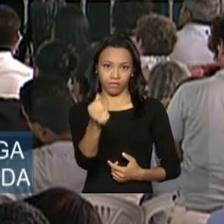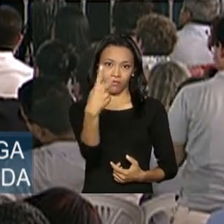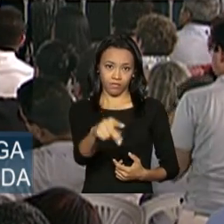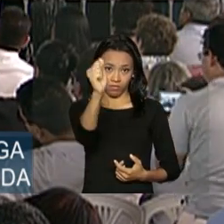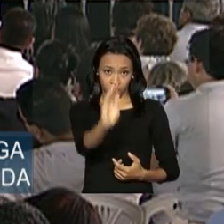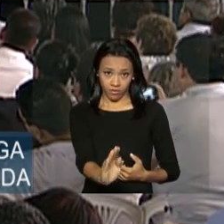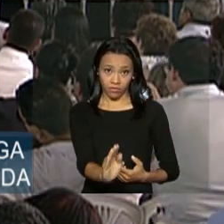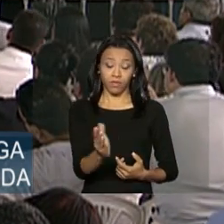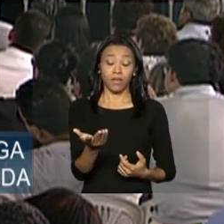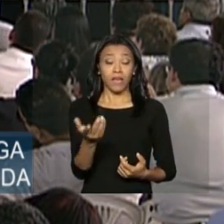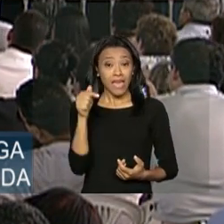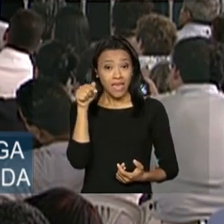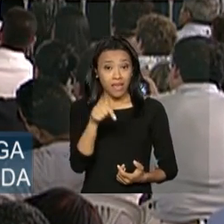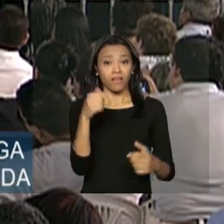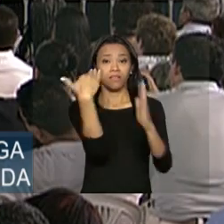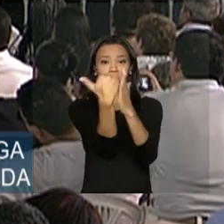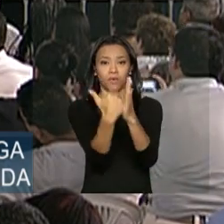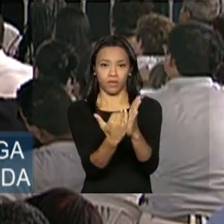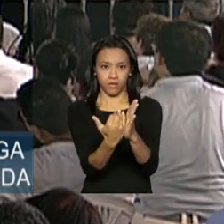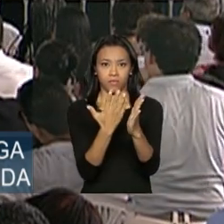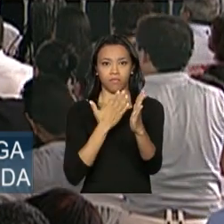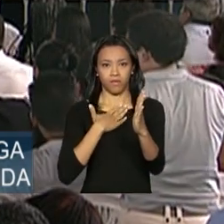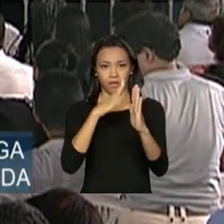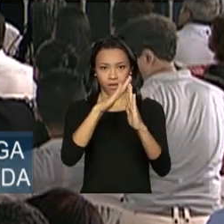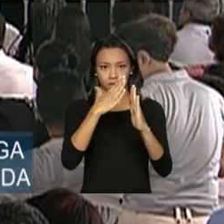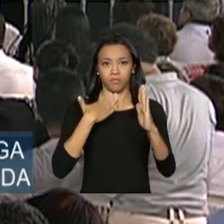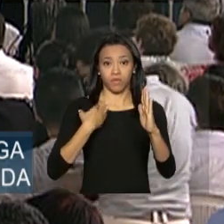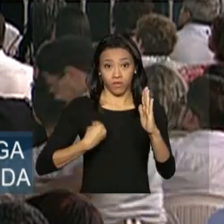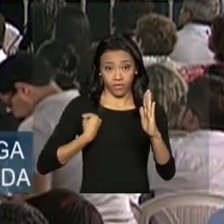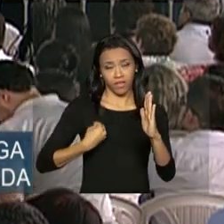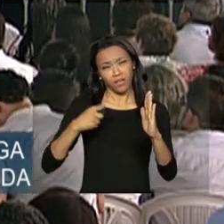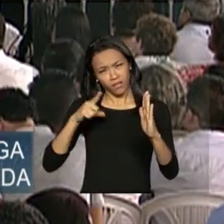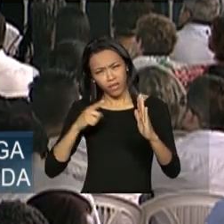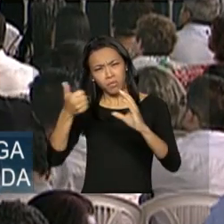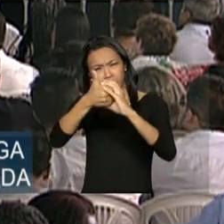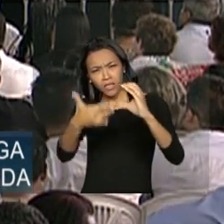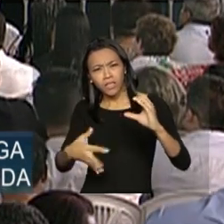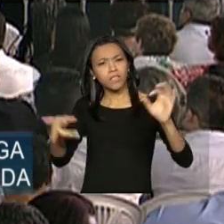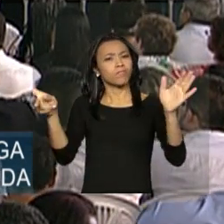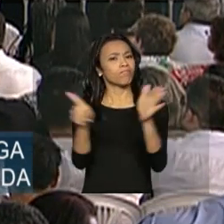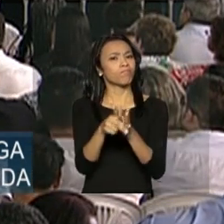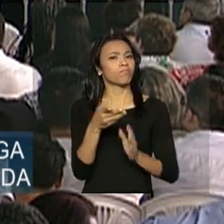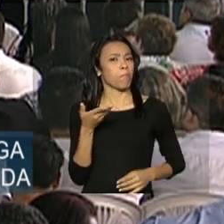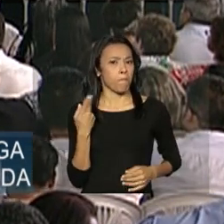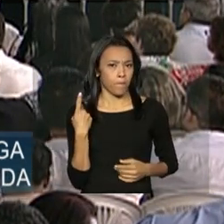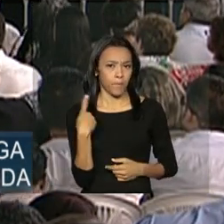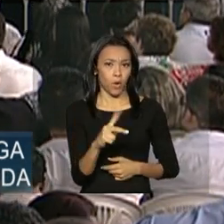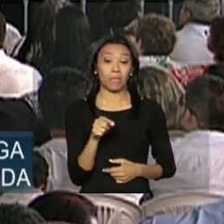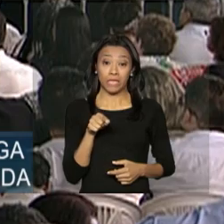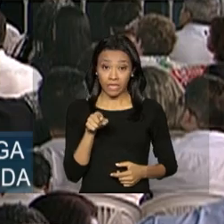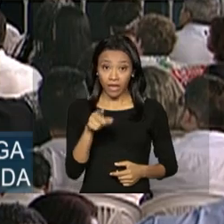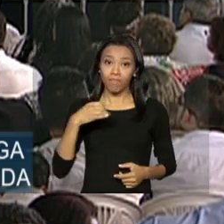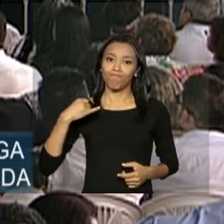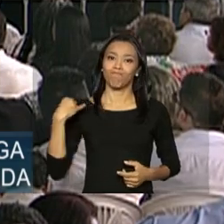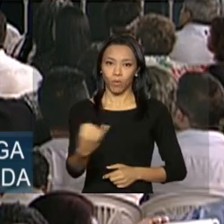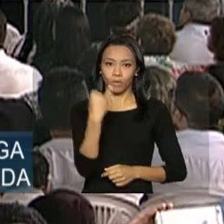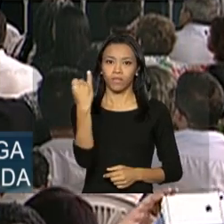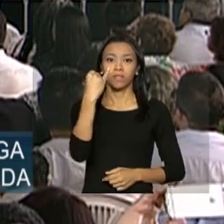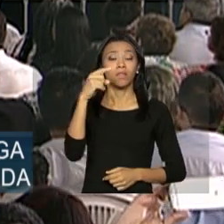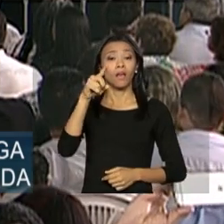Casa Minha Vida, ele tem algumas características que são muito importantes. Ele